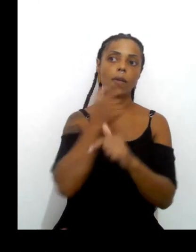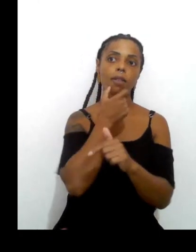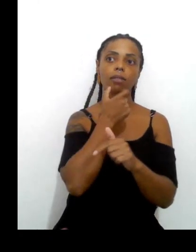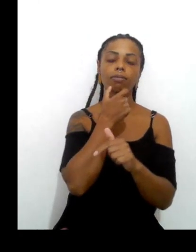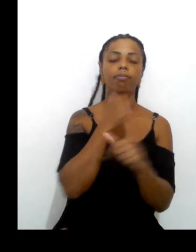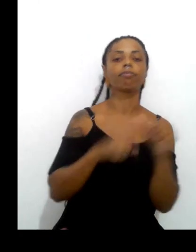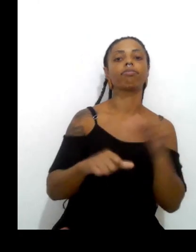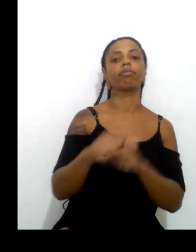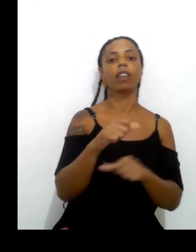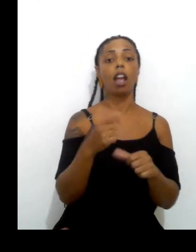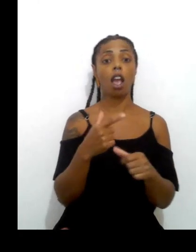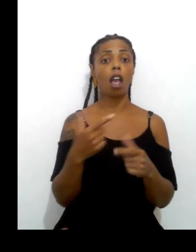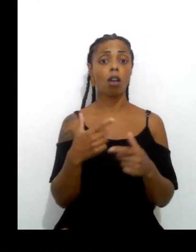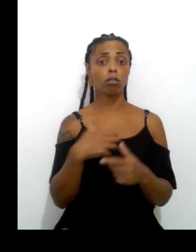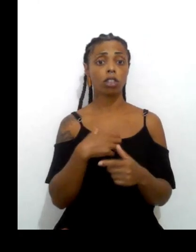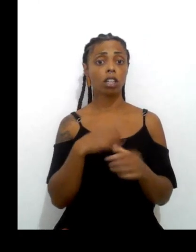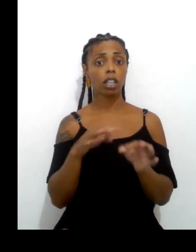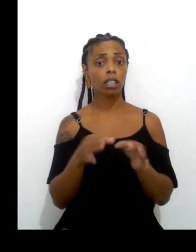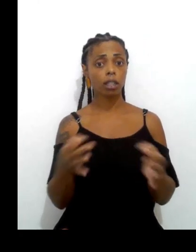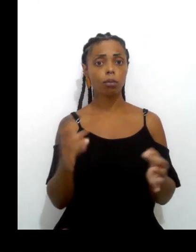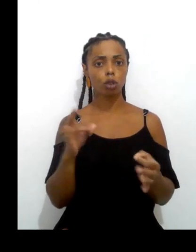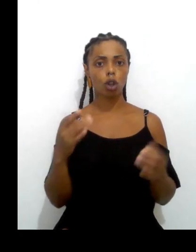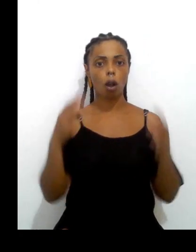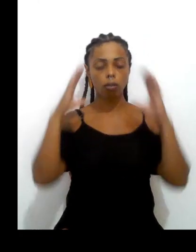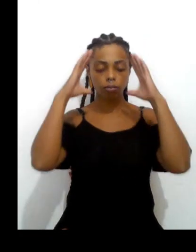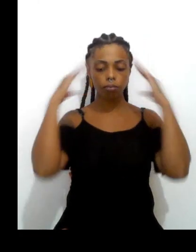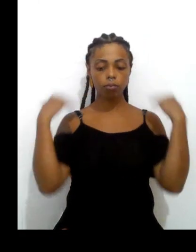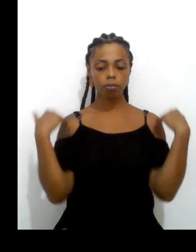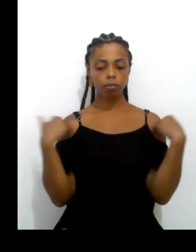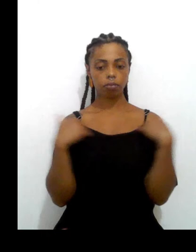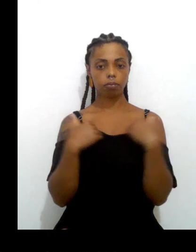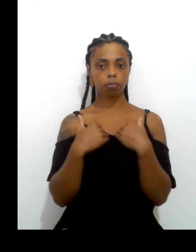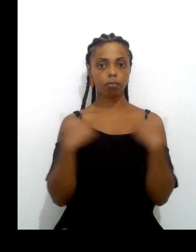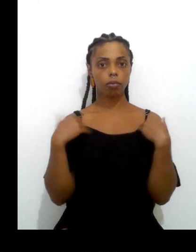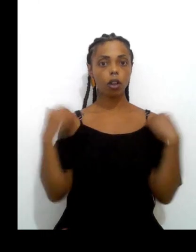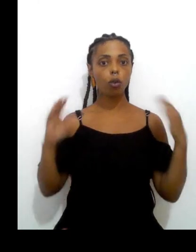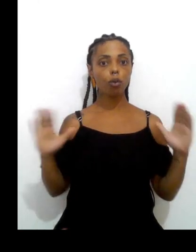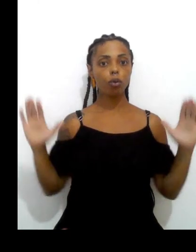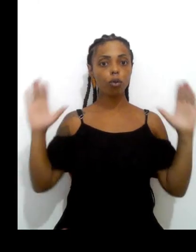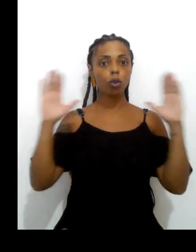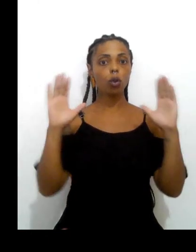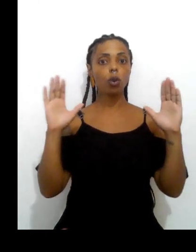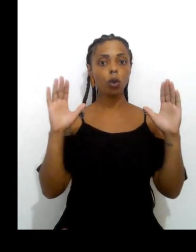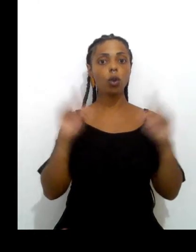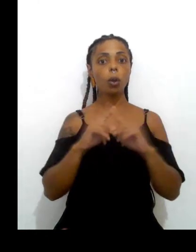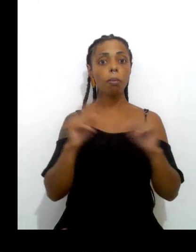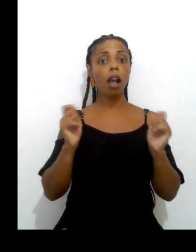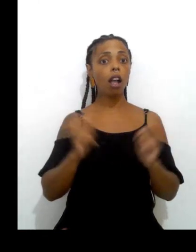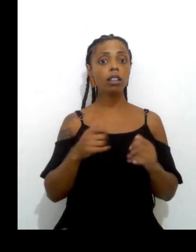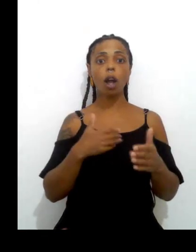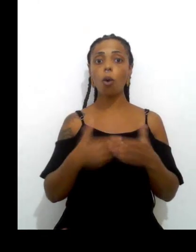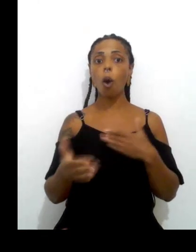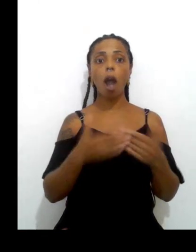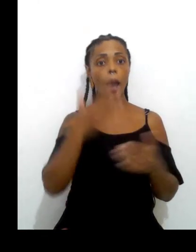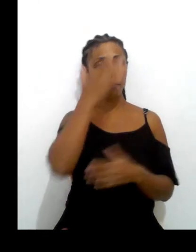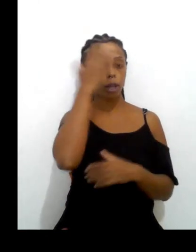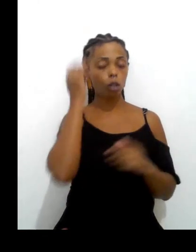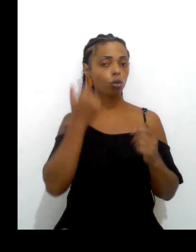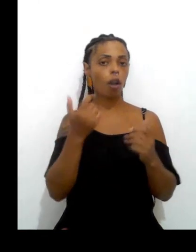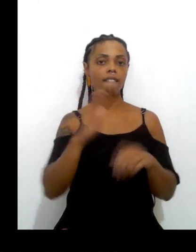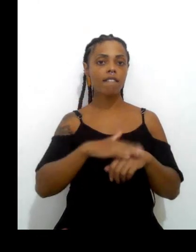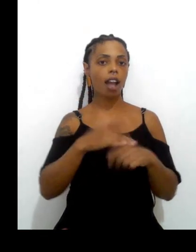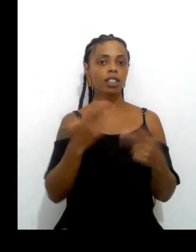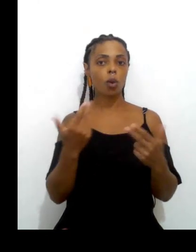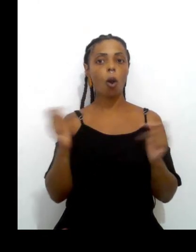de máquina cabesse ombros com um pano de fundo e isso pode ser replicado por qualquer fã dos Beatles